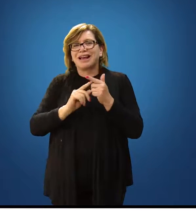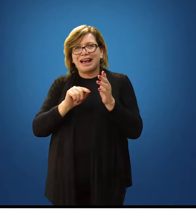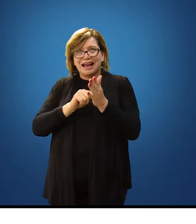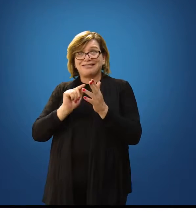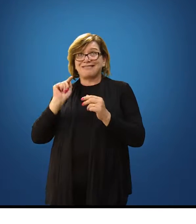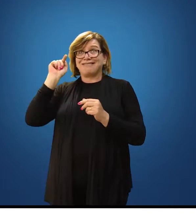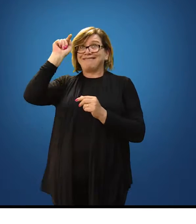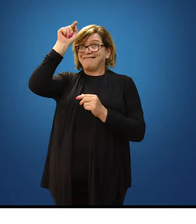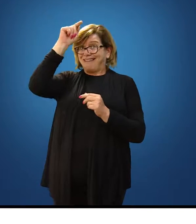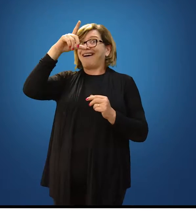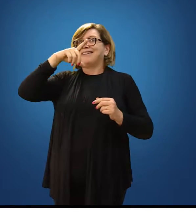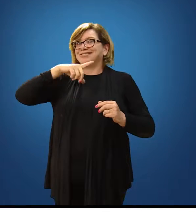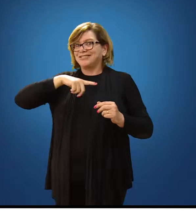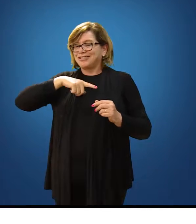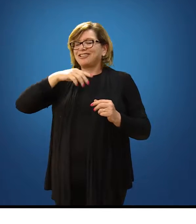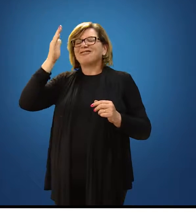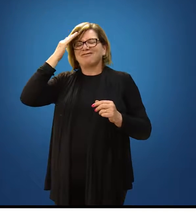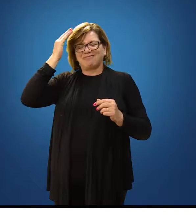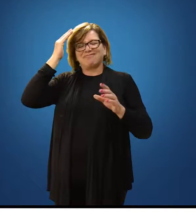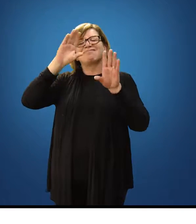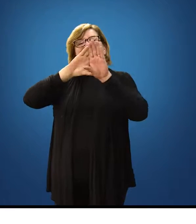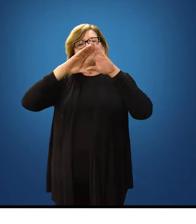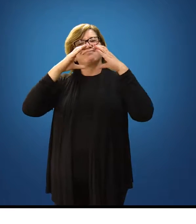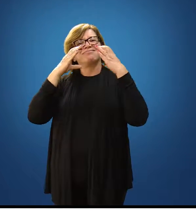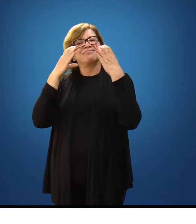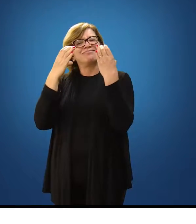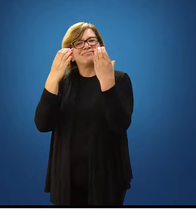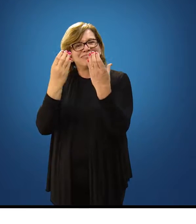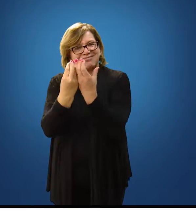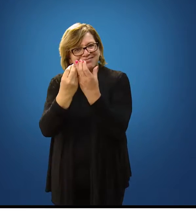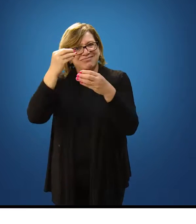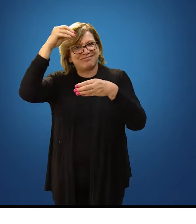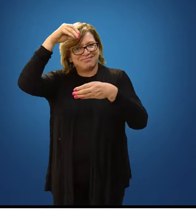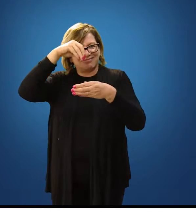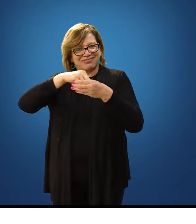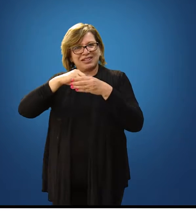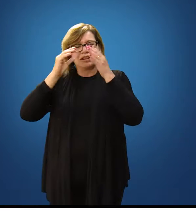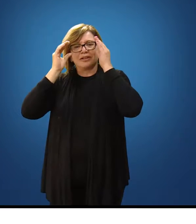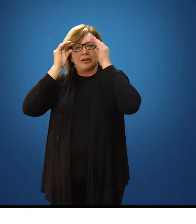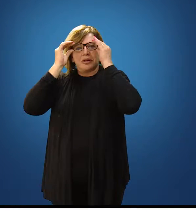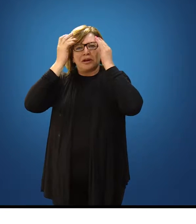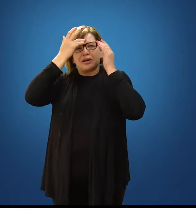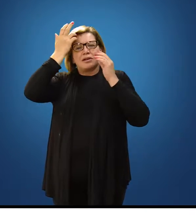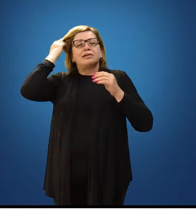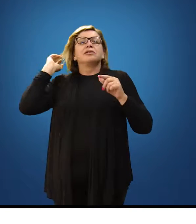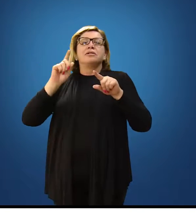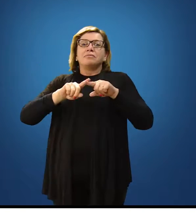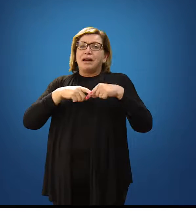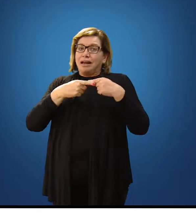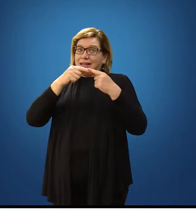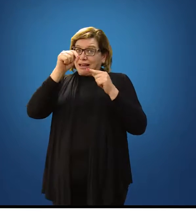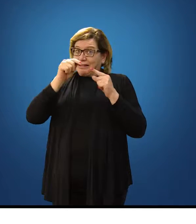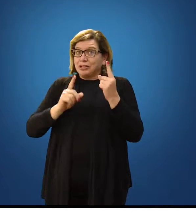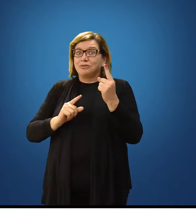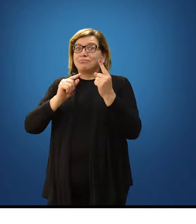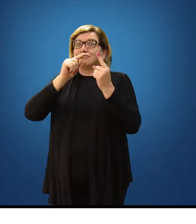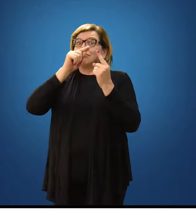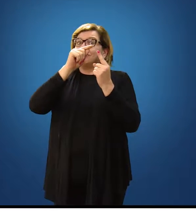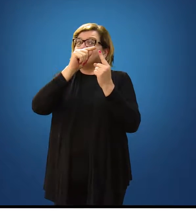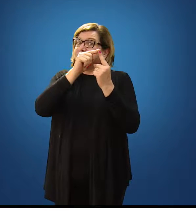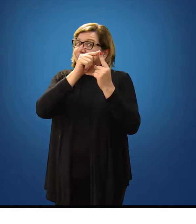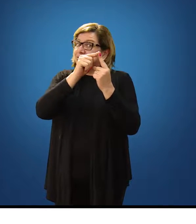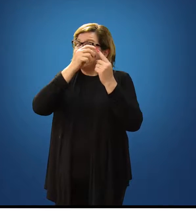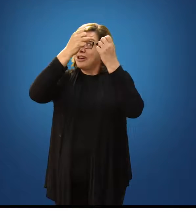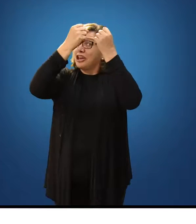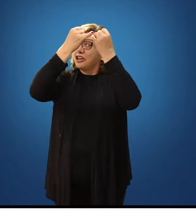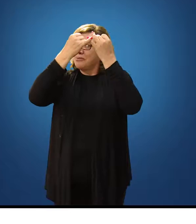gente sabia que era dentro das comunidades, já dentro das comunidades tradicionais de faxinais, mas vejam que especificou em qual atividade, a